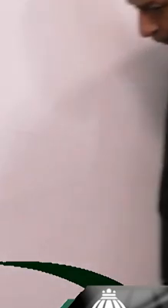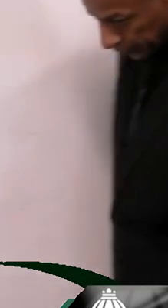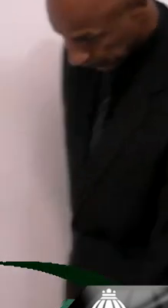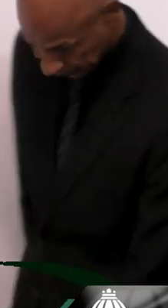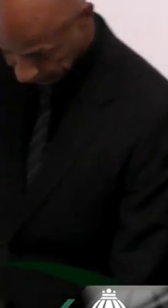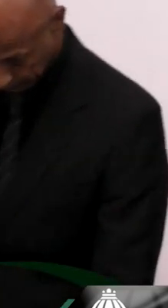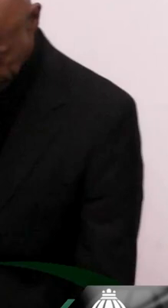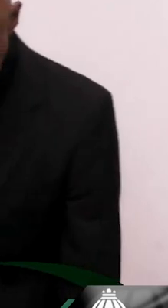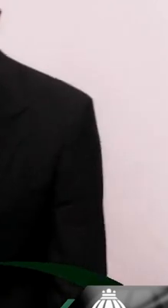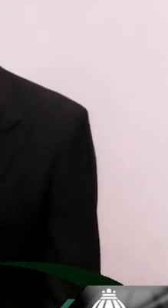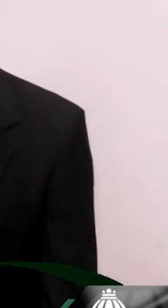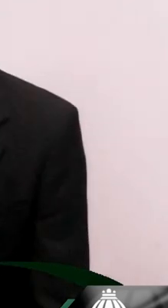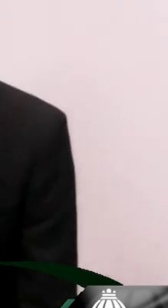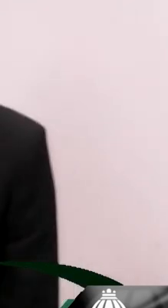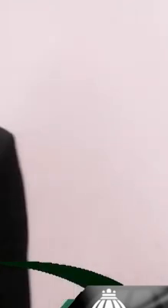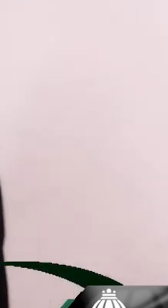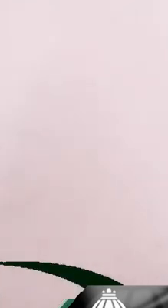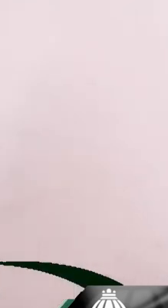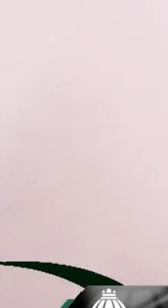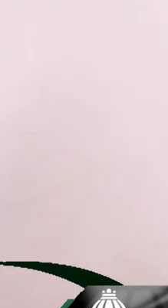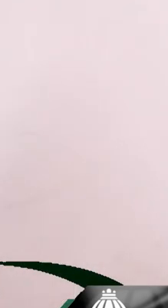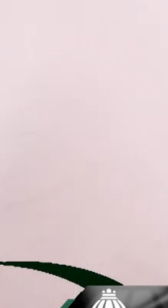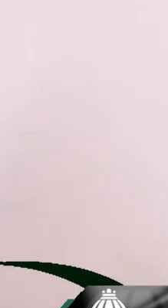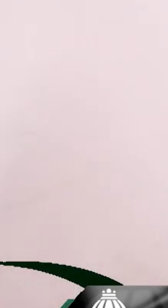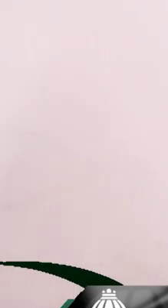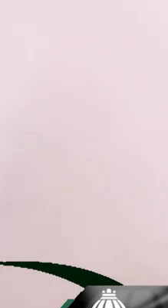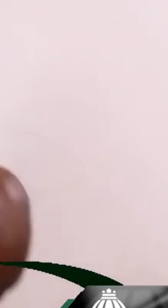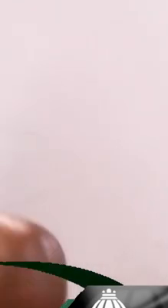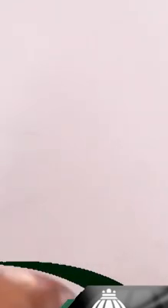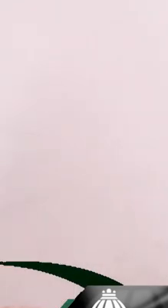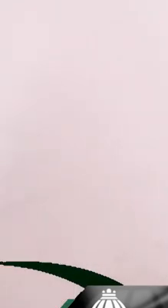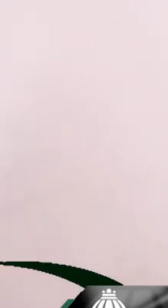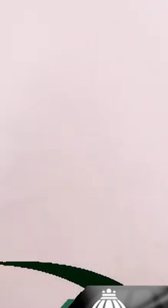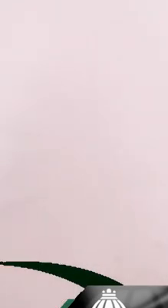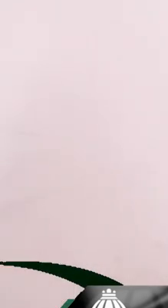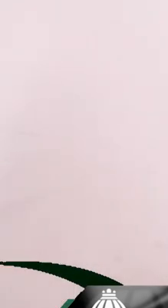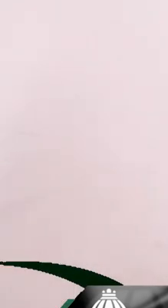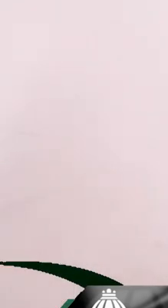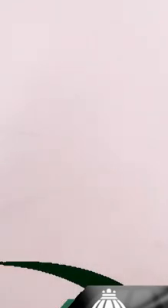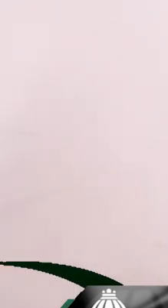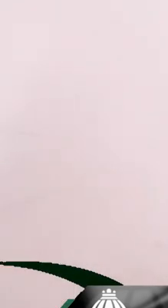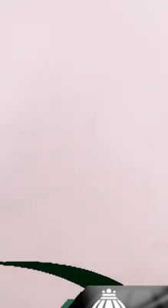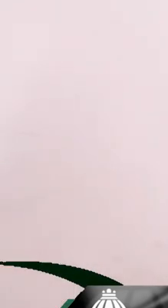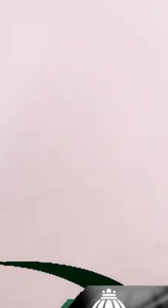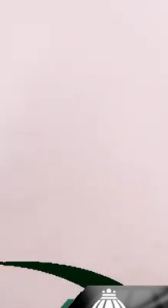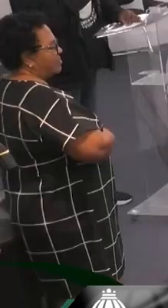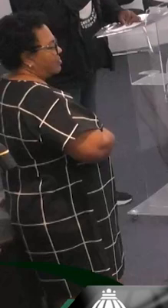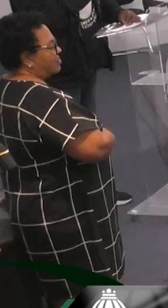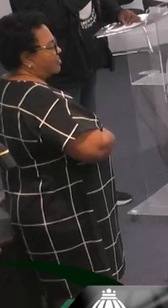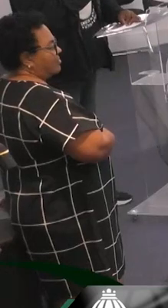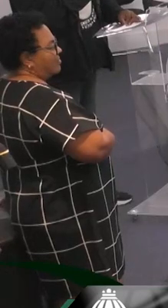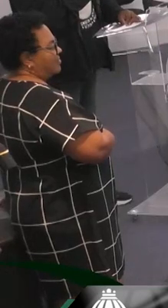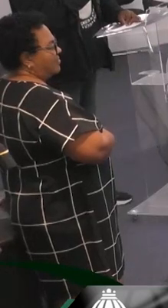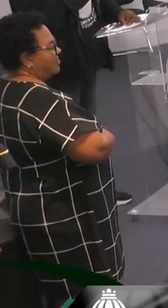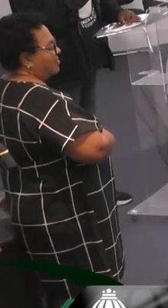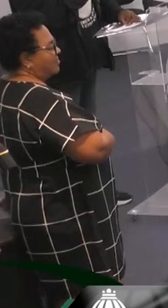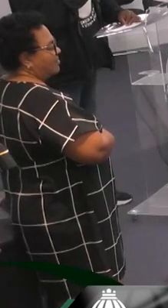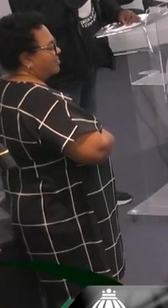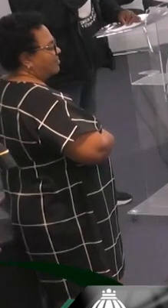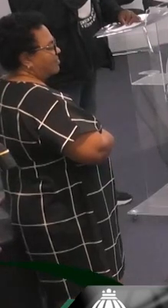abandonado está abandonada a própria sorte e ao ar do trabalho de profissionais de educação mas vale lembrar